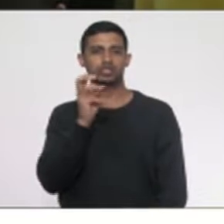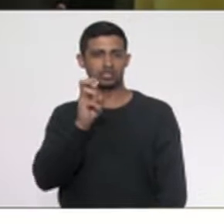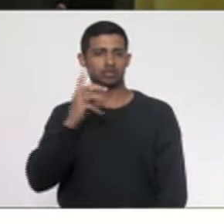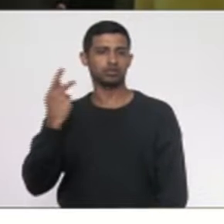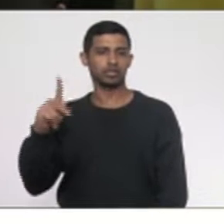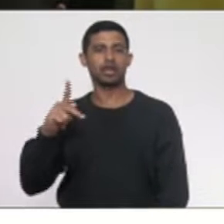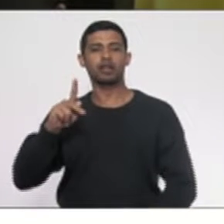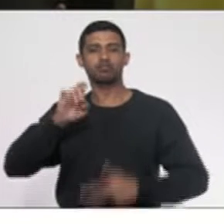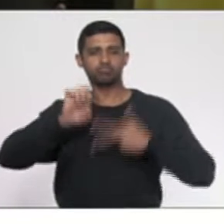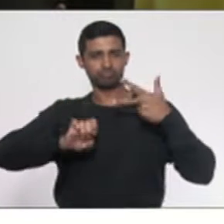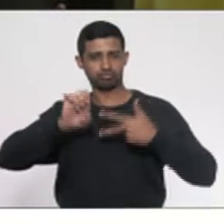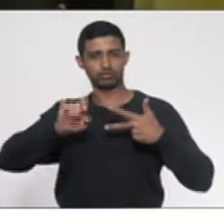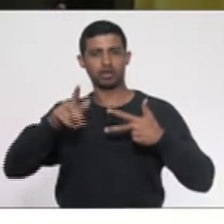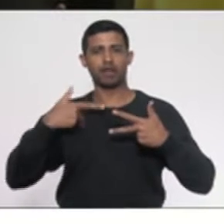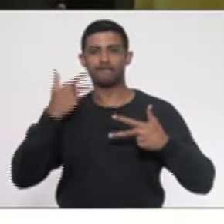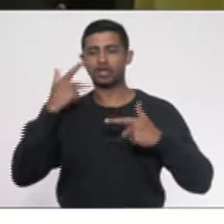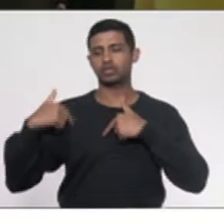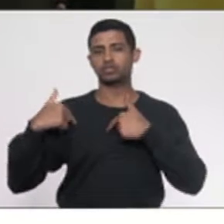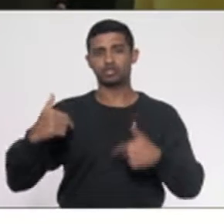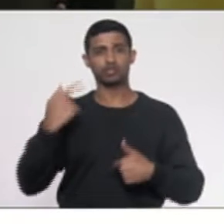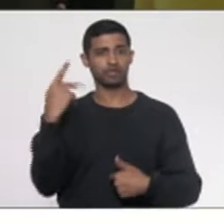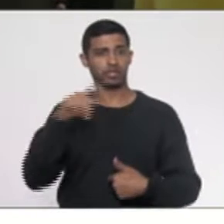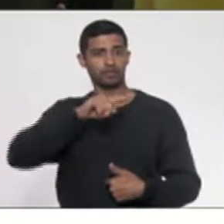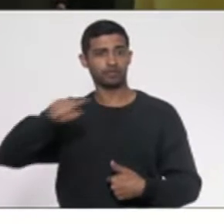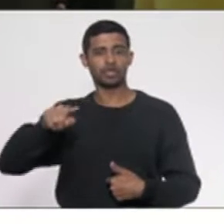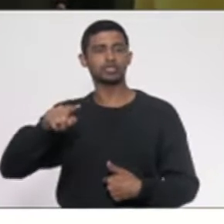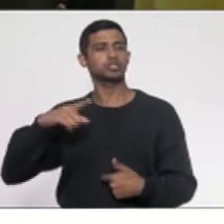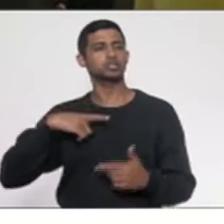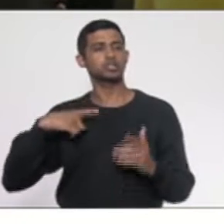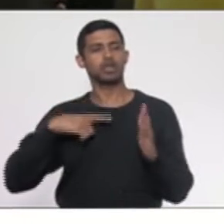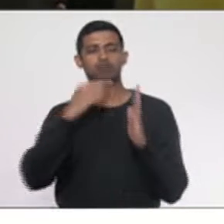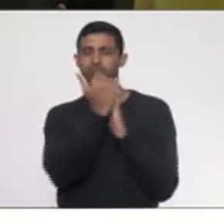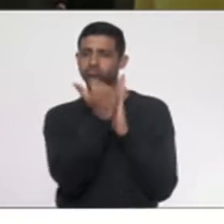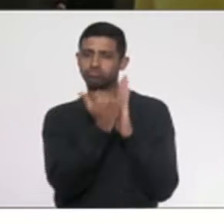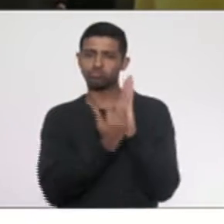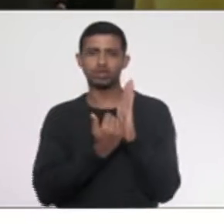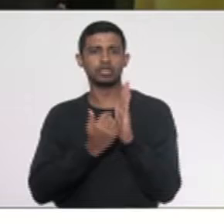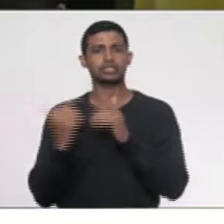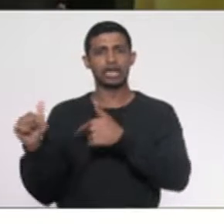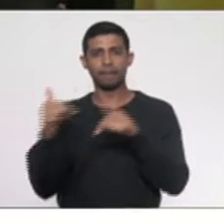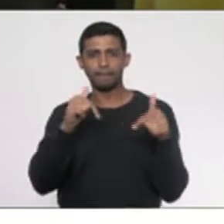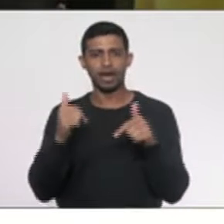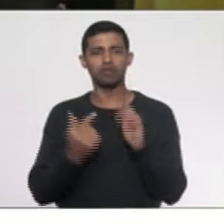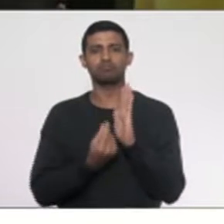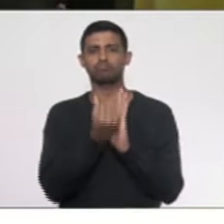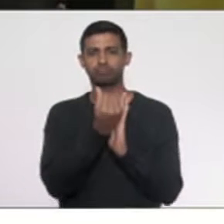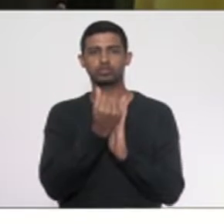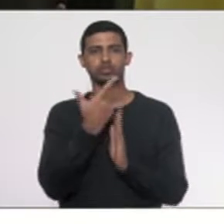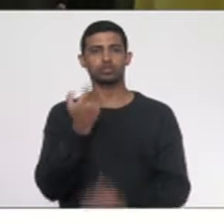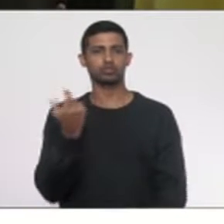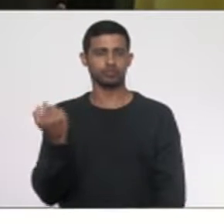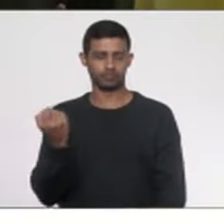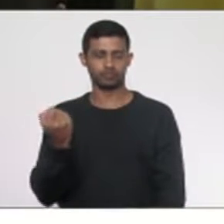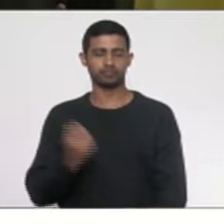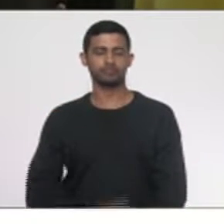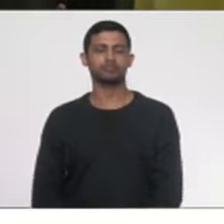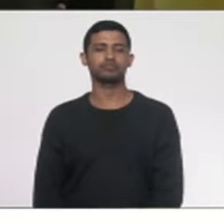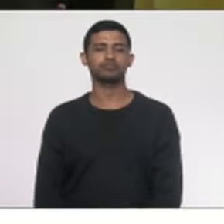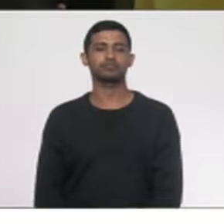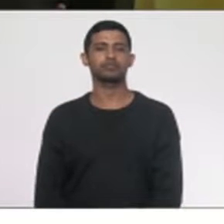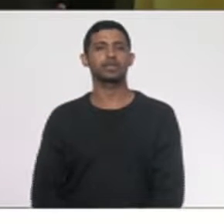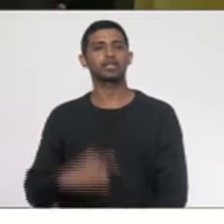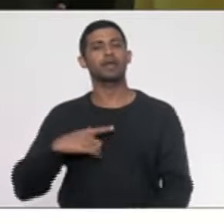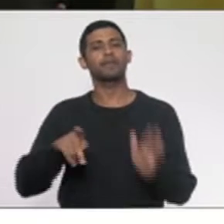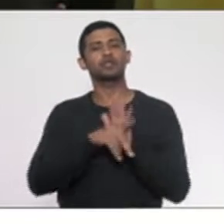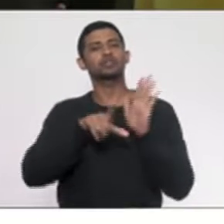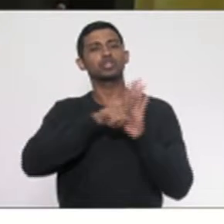Poder Executivo, que dispõe sobre diretrizes para a elaboração do orçamento para o exercício financeiro de 2020. A apreciação do presente projeto